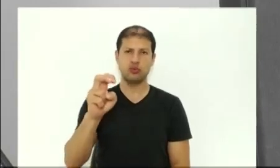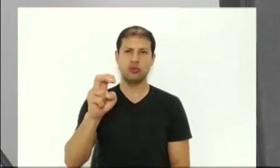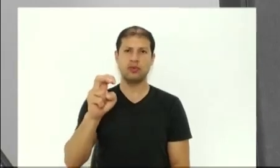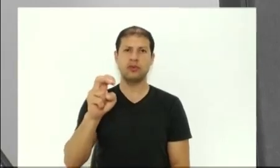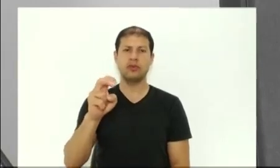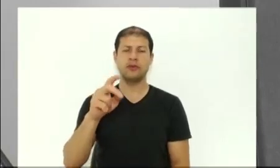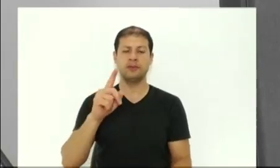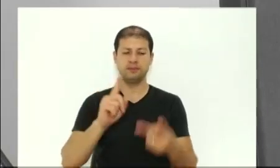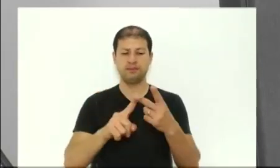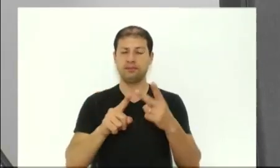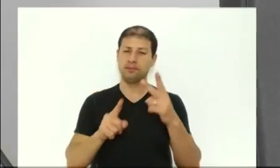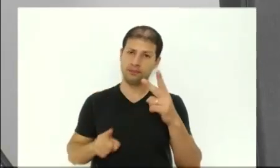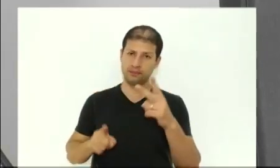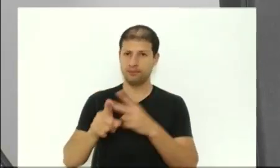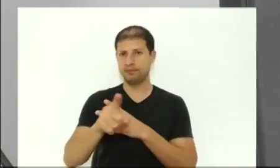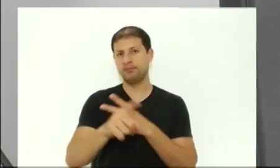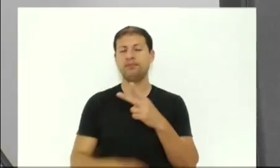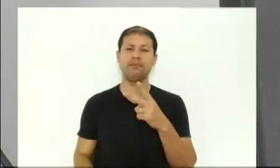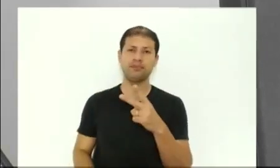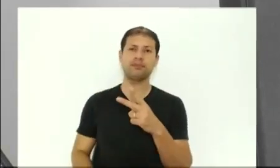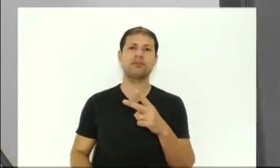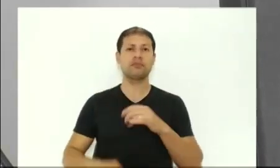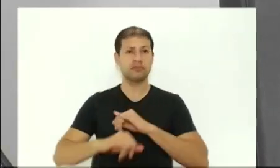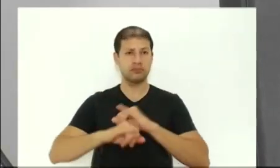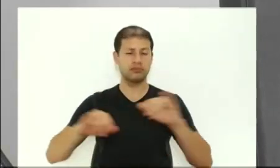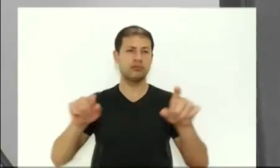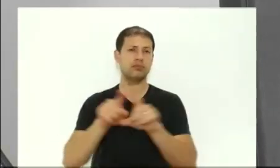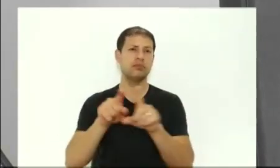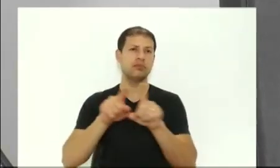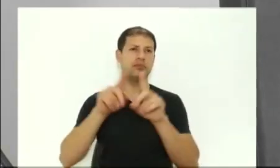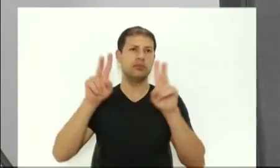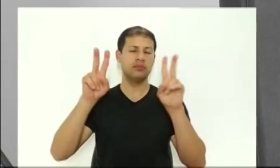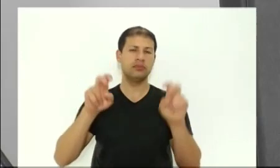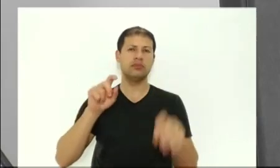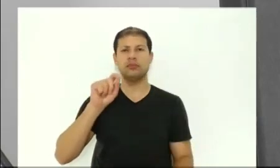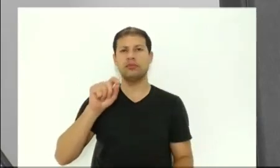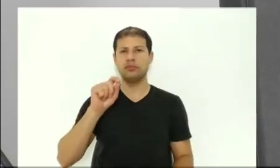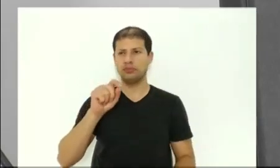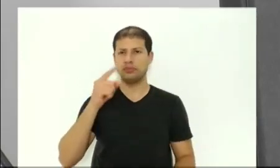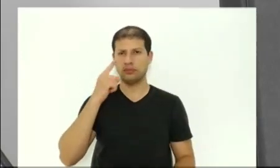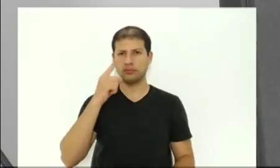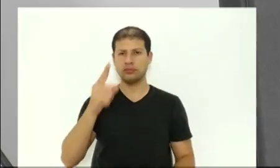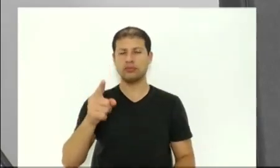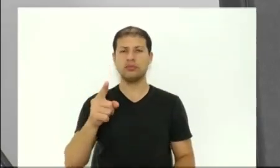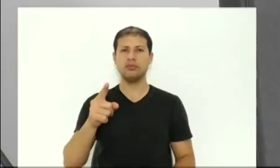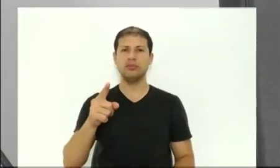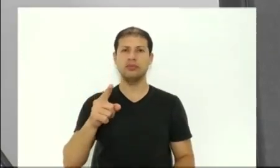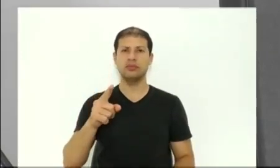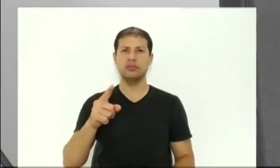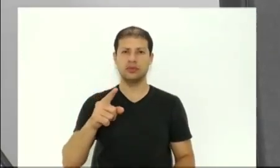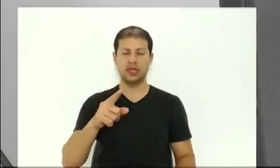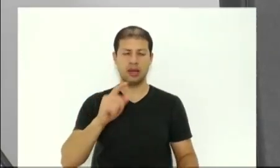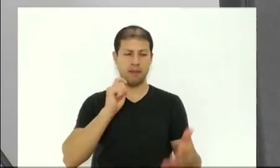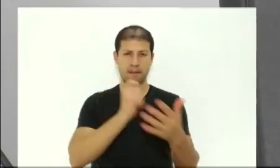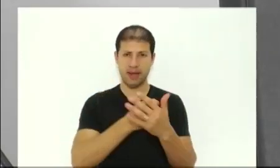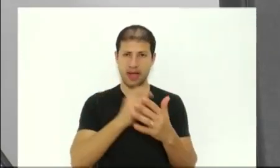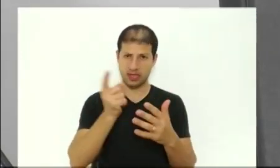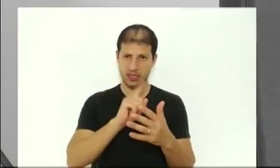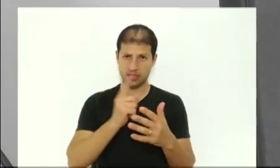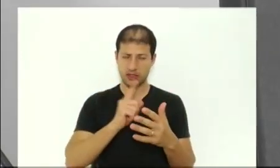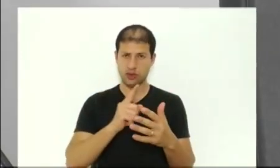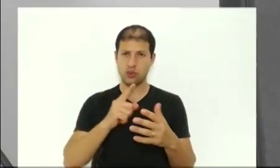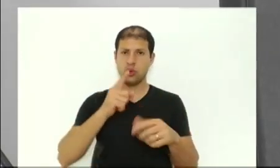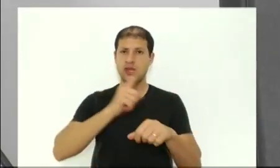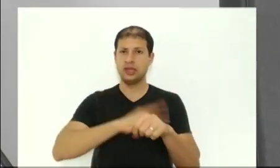questão. Informar também sobre as medidas de compensação da renúncia para os períodos indicados